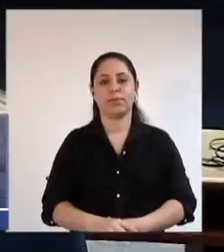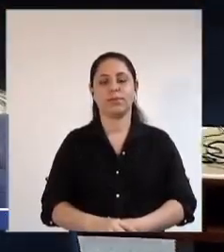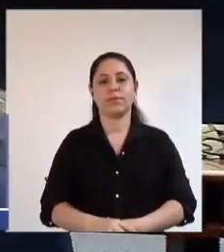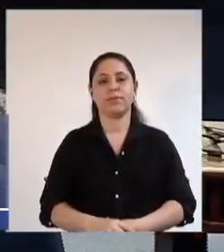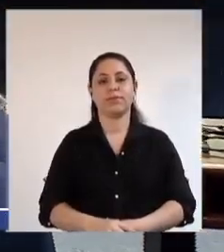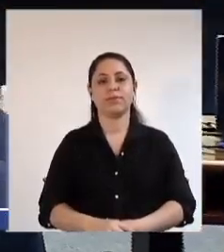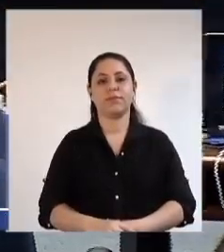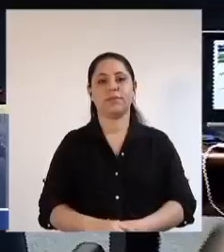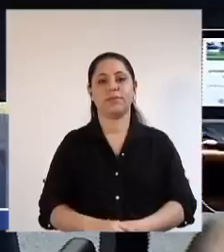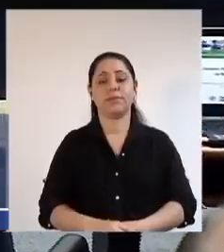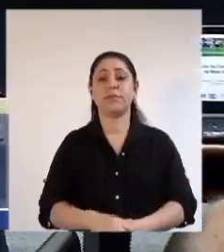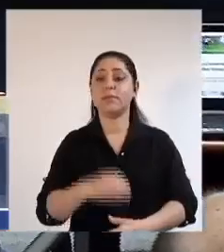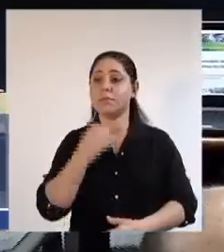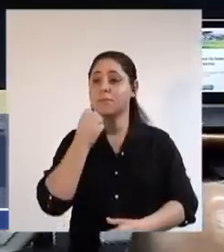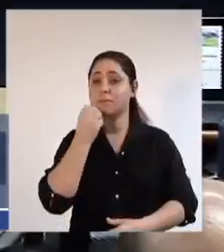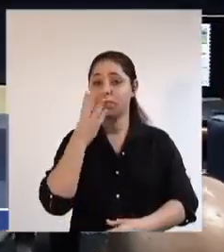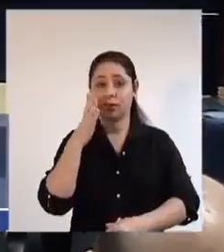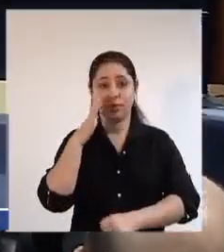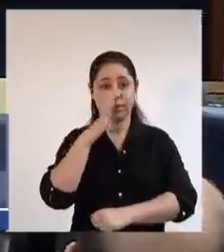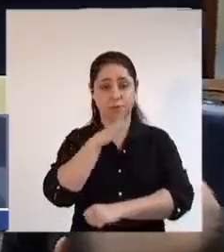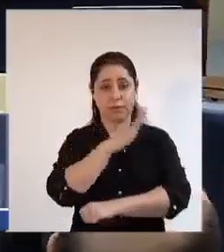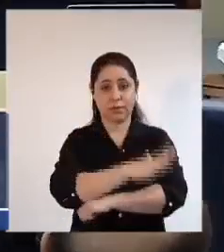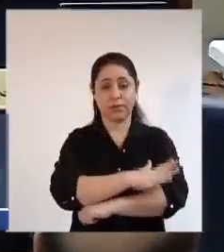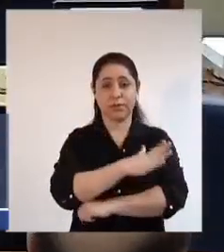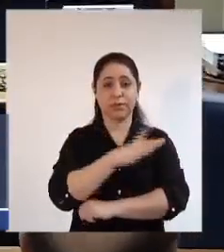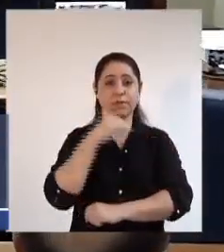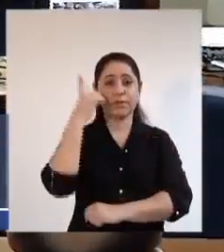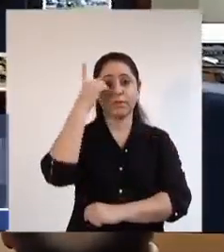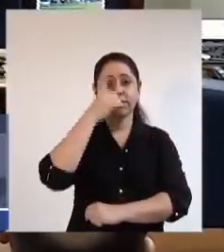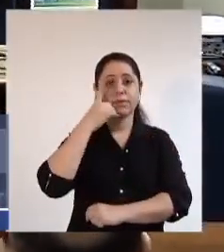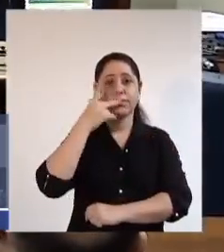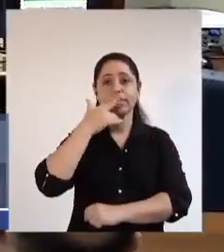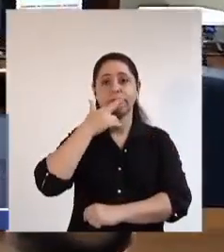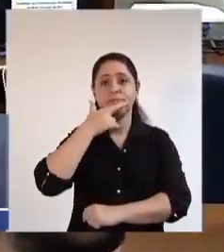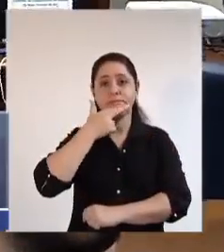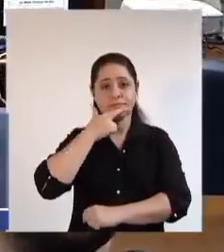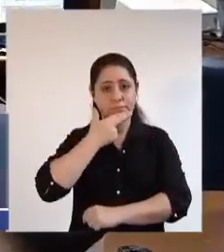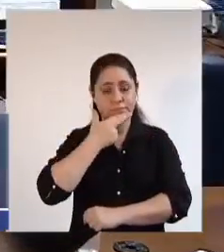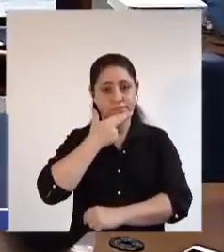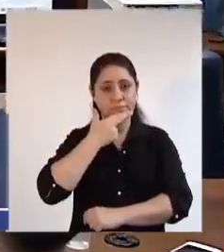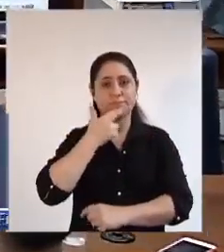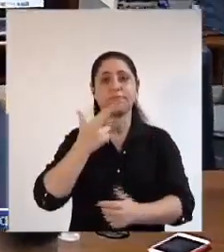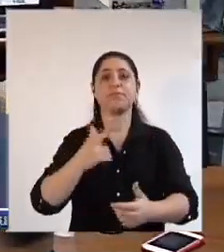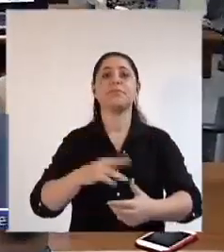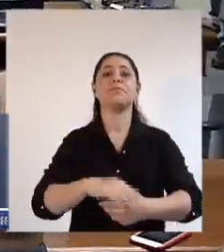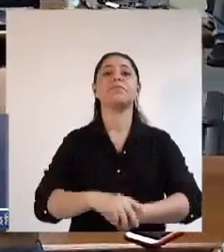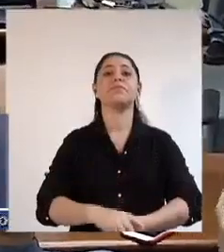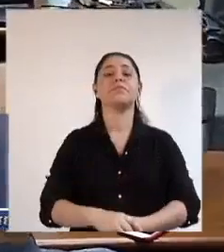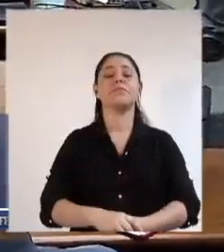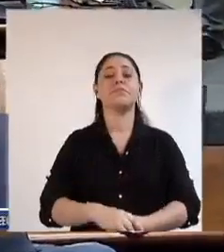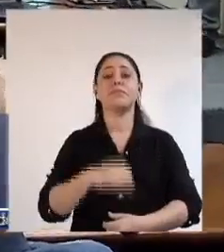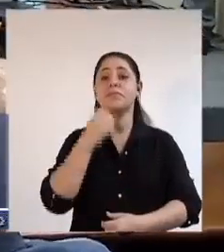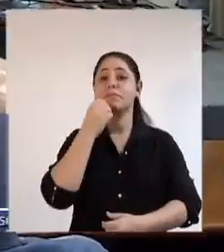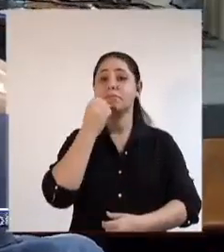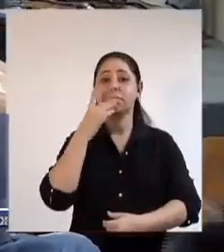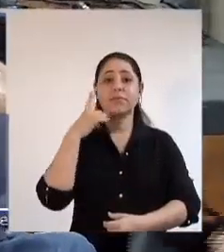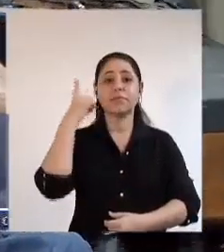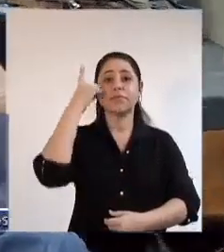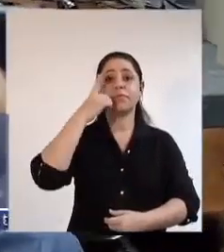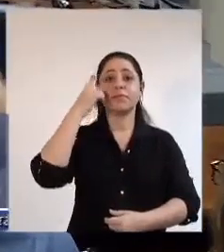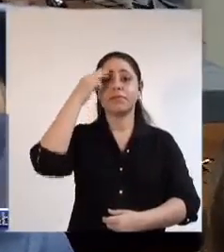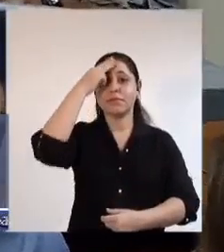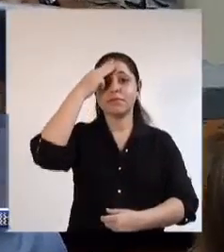é boa tarde de deputado renato câmara boa tarde deputado